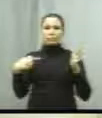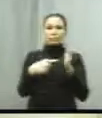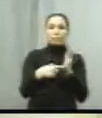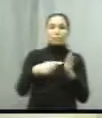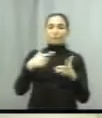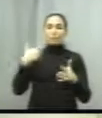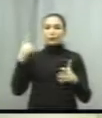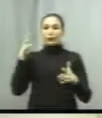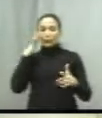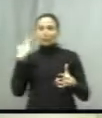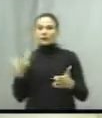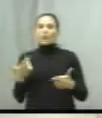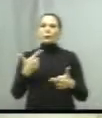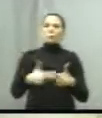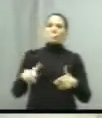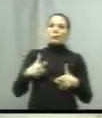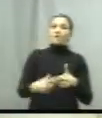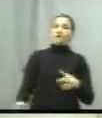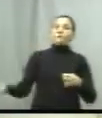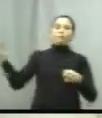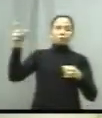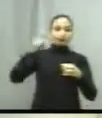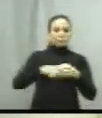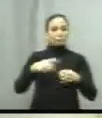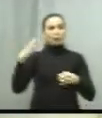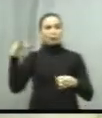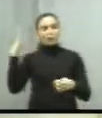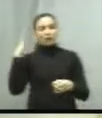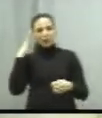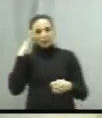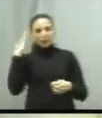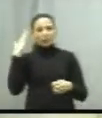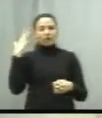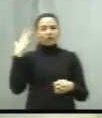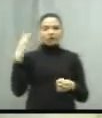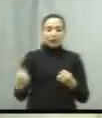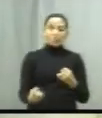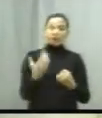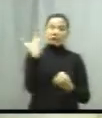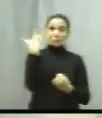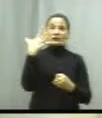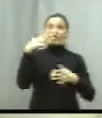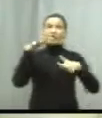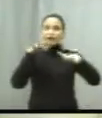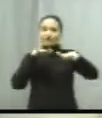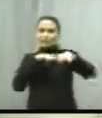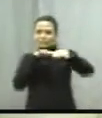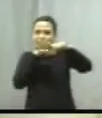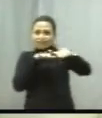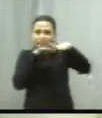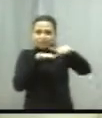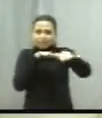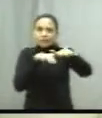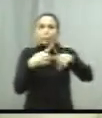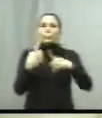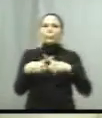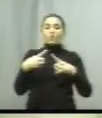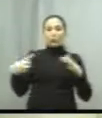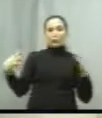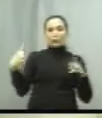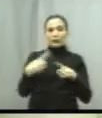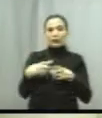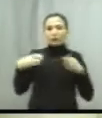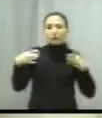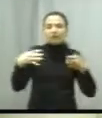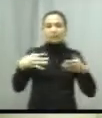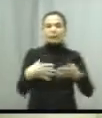vai voltar a existir daqui a alguns anos, que é o congestionamento na Rua 2, porque não foca naquilo que, para